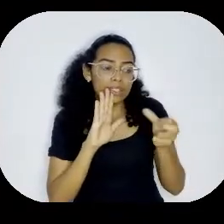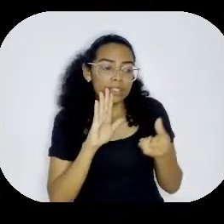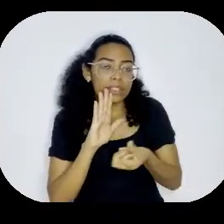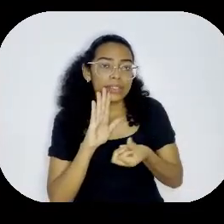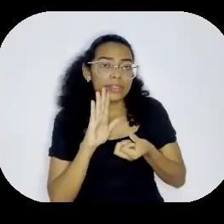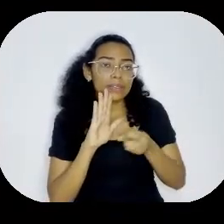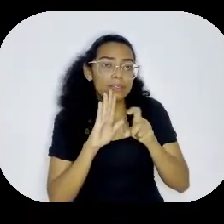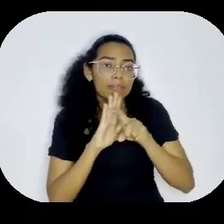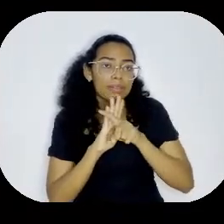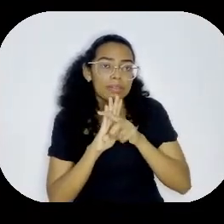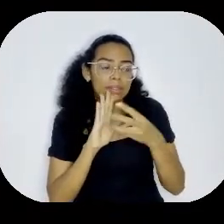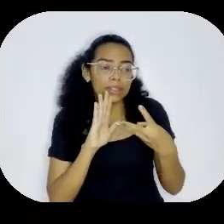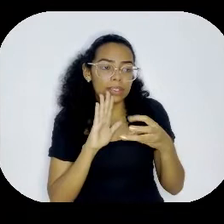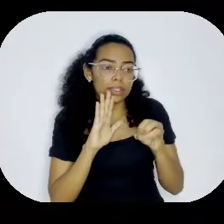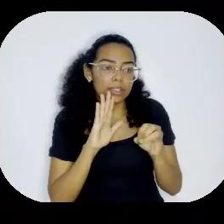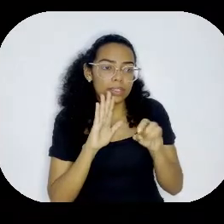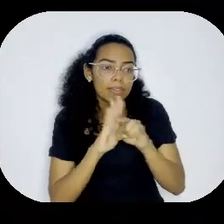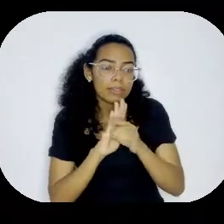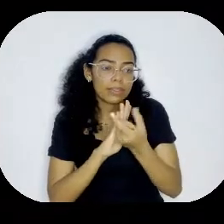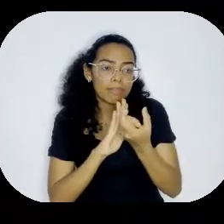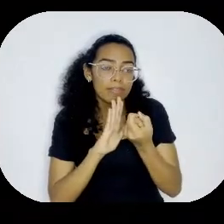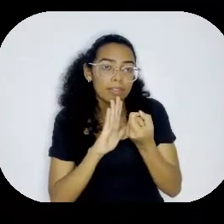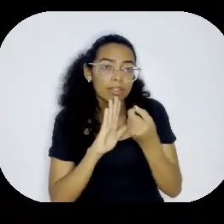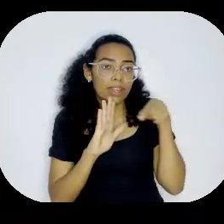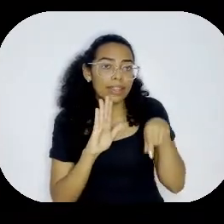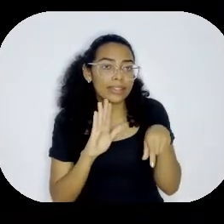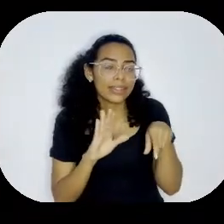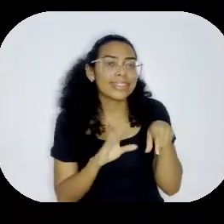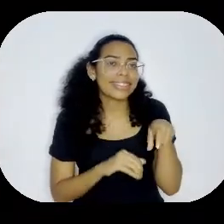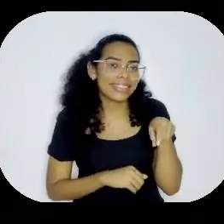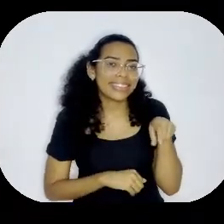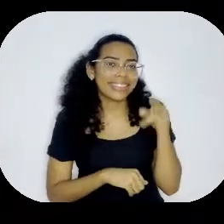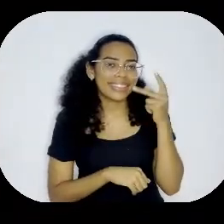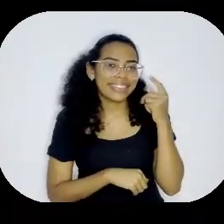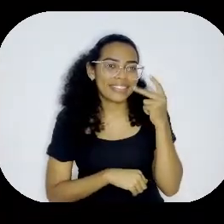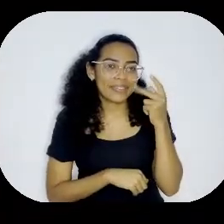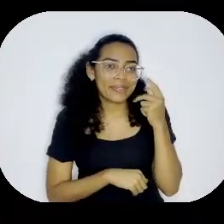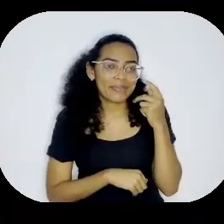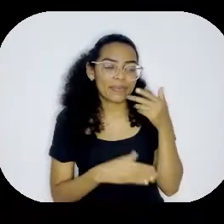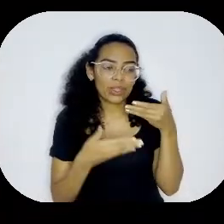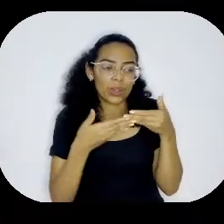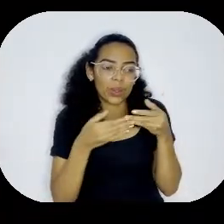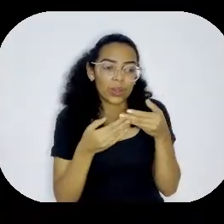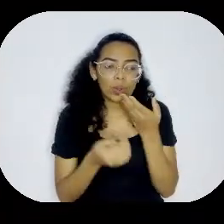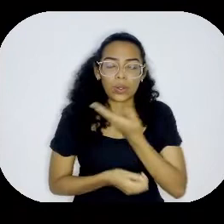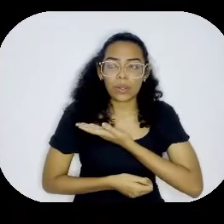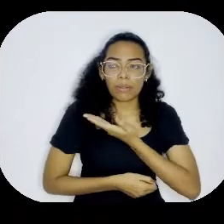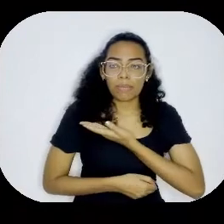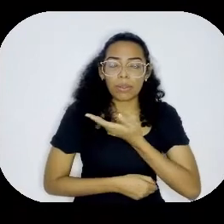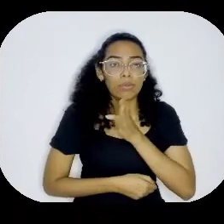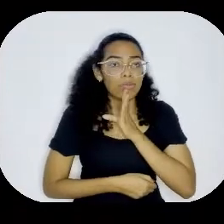chegou a menos 56, foi um recorde lá, e ele pega normalmente menos 46, menos 30, menos 20, e ele está aqui no